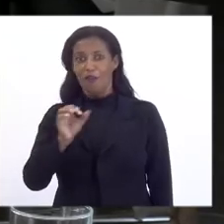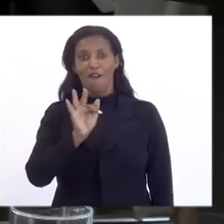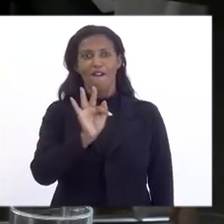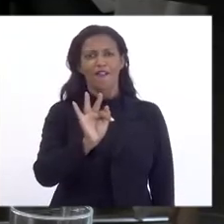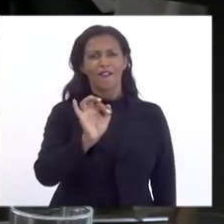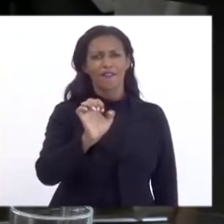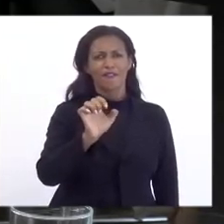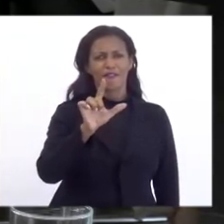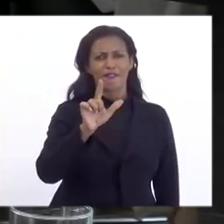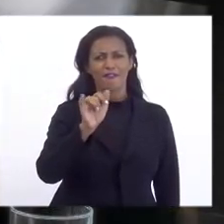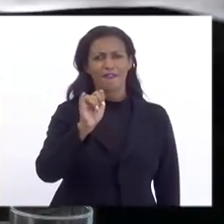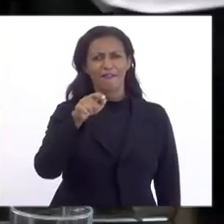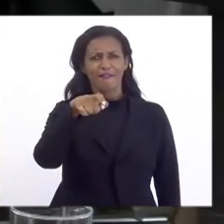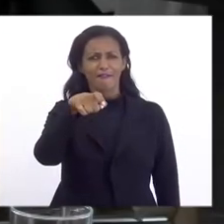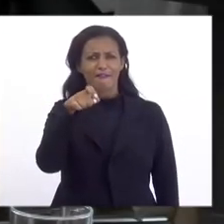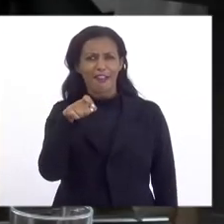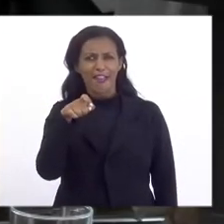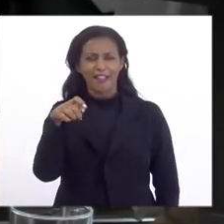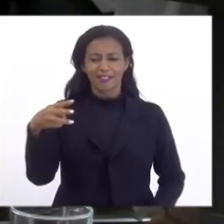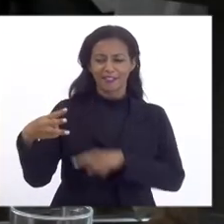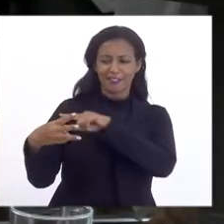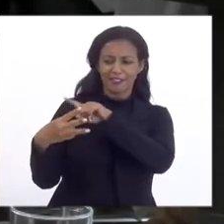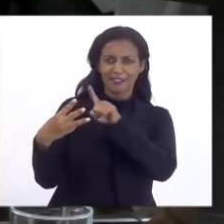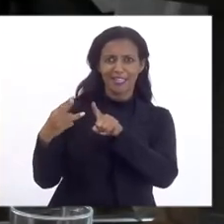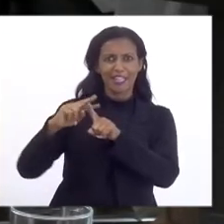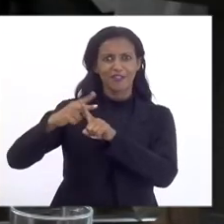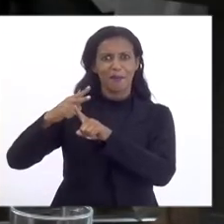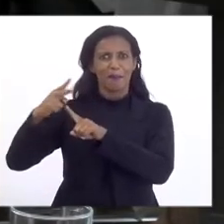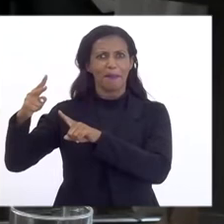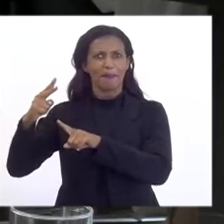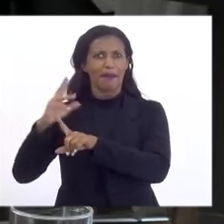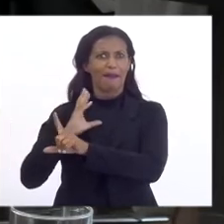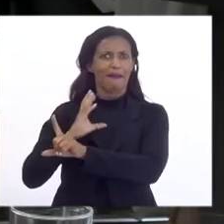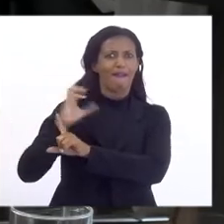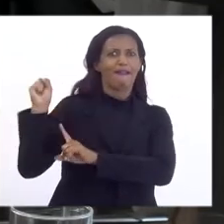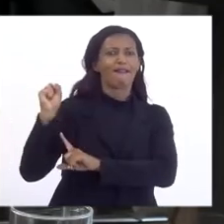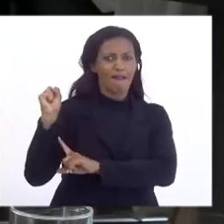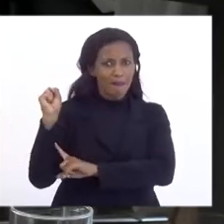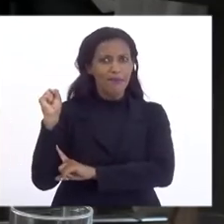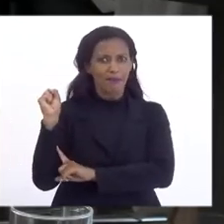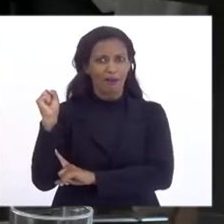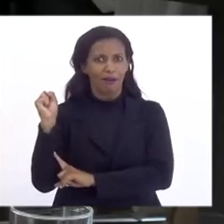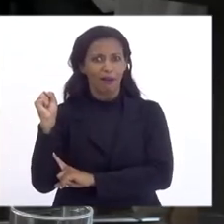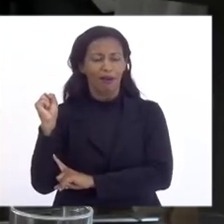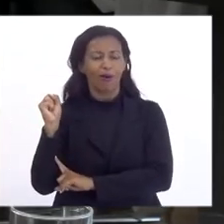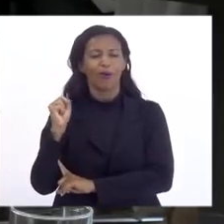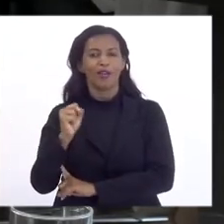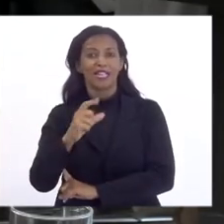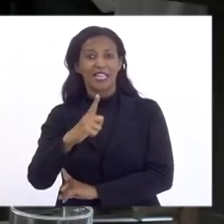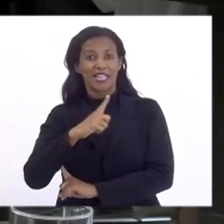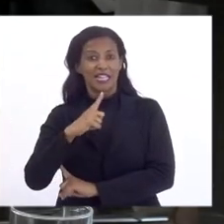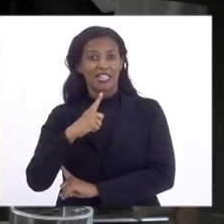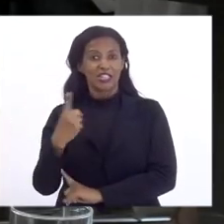O Félix foi tricampeão mundial. E salvo erro de memória, ele tinha